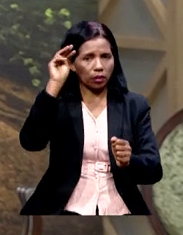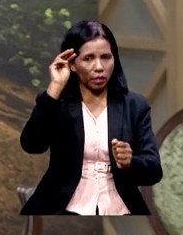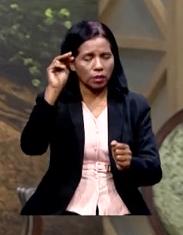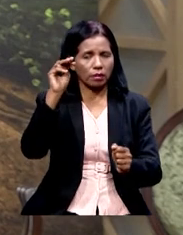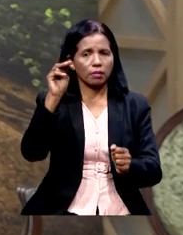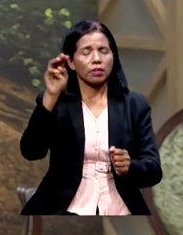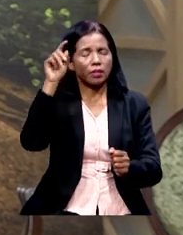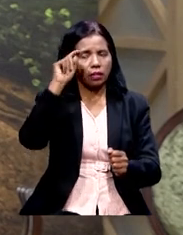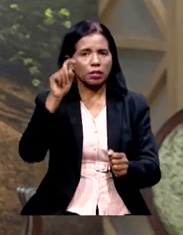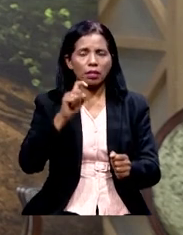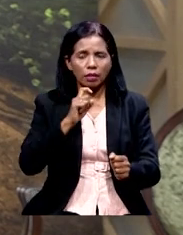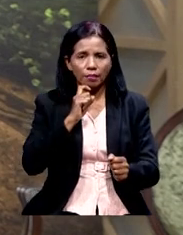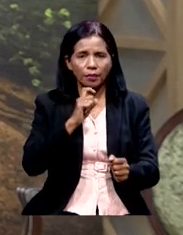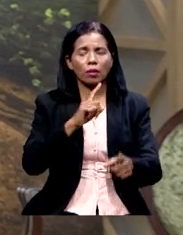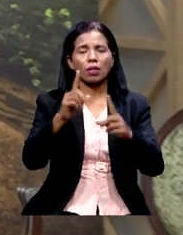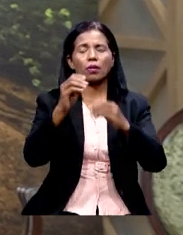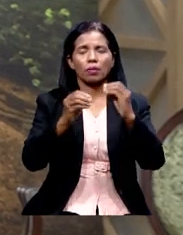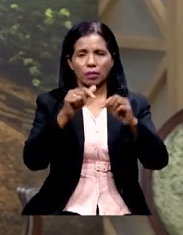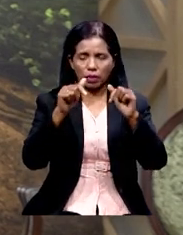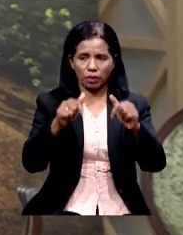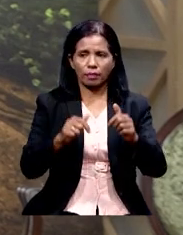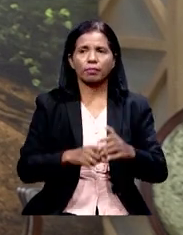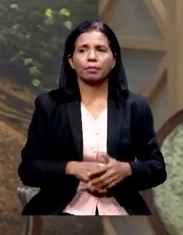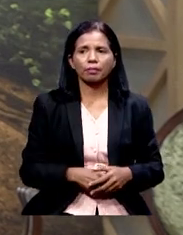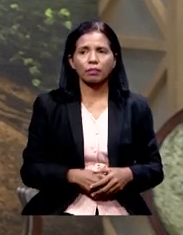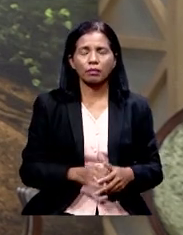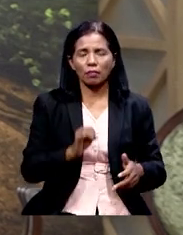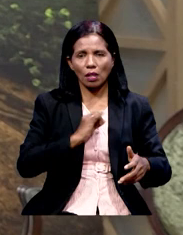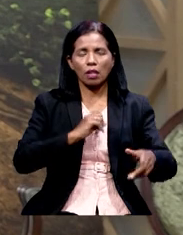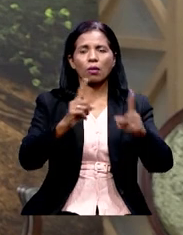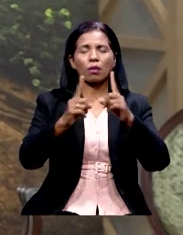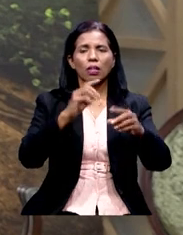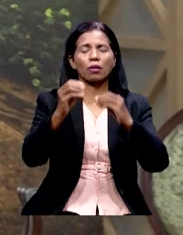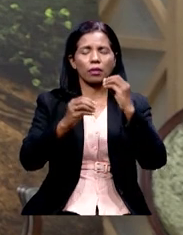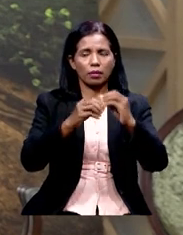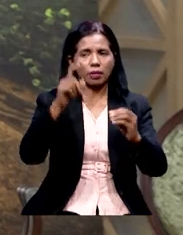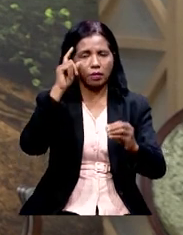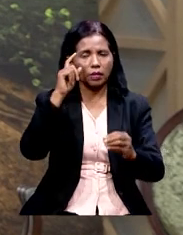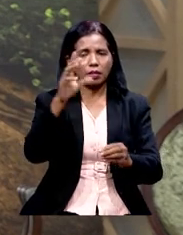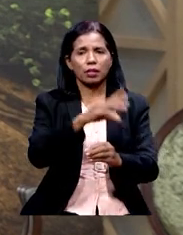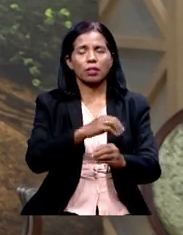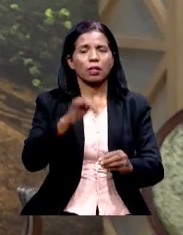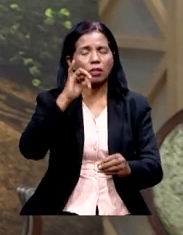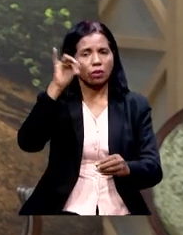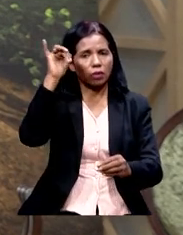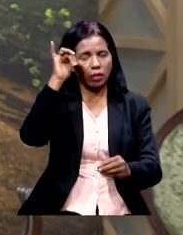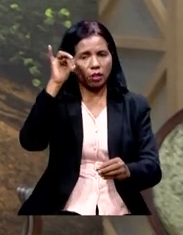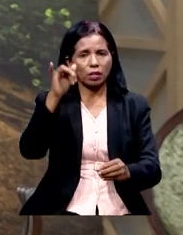vai Idané, e eu, ao colher Manchanana, primeiro-ministro Orseik, quando